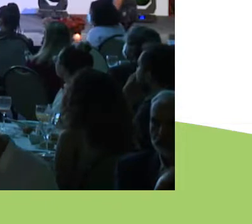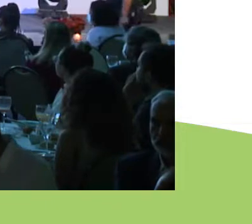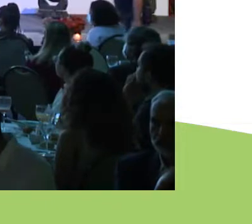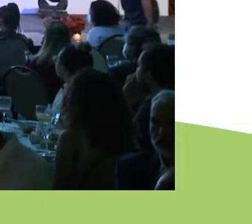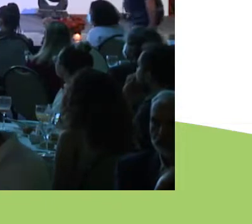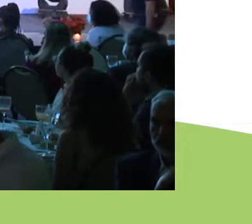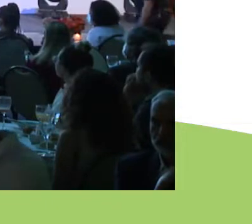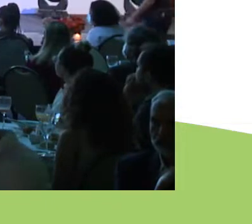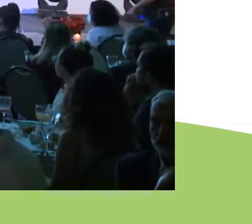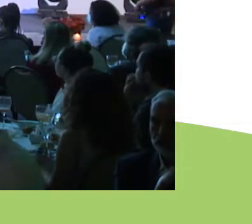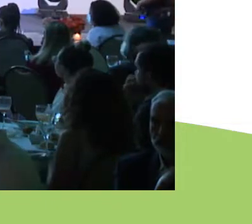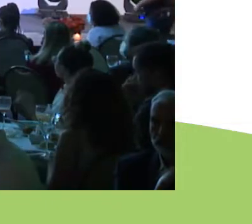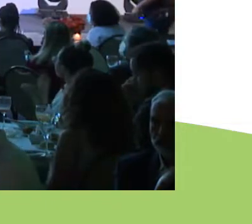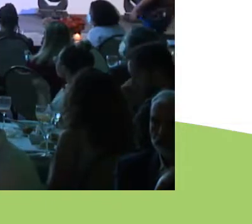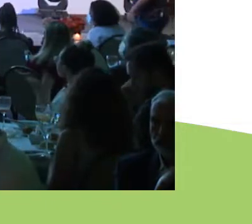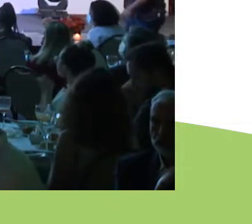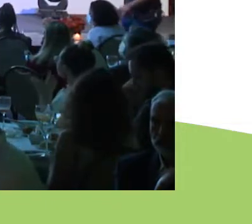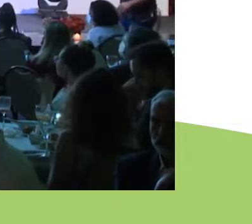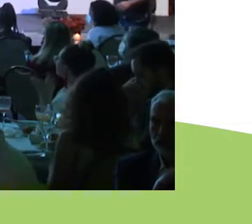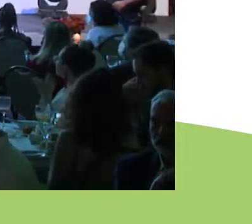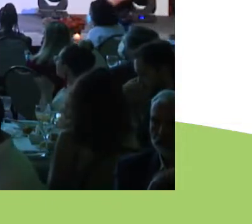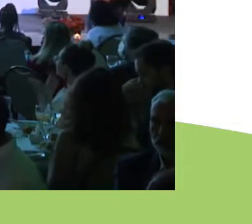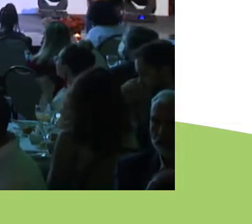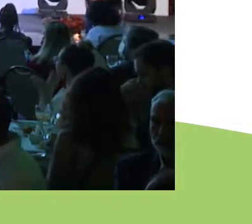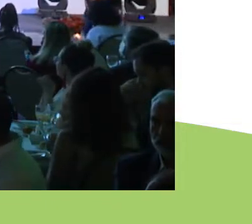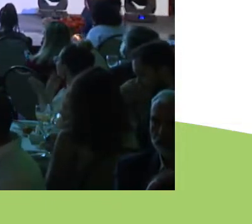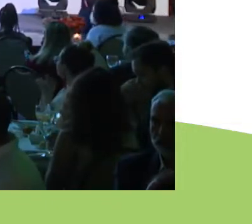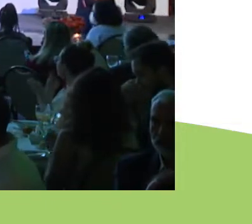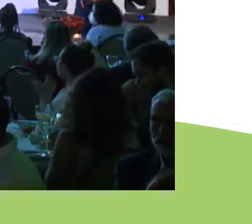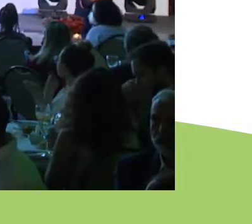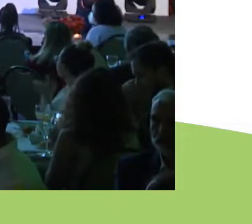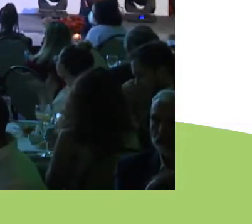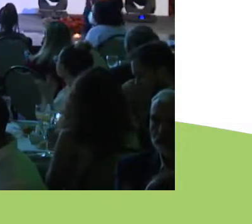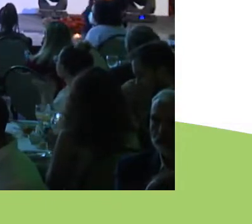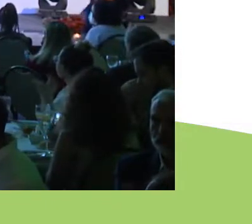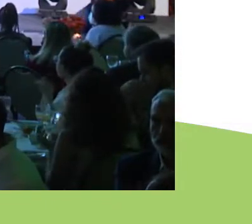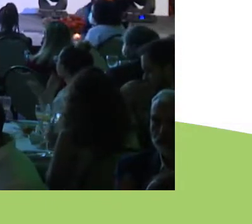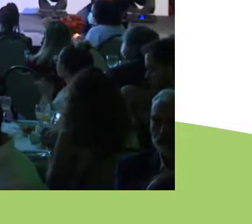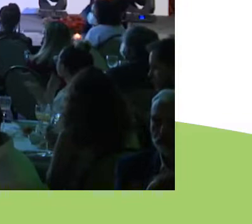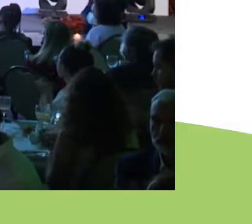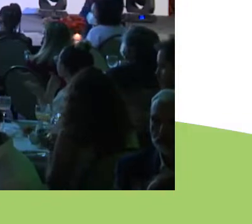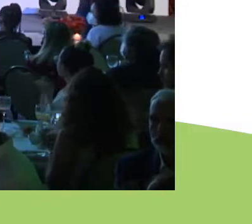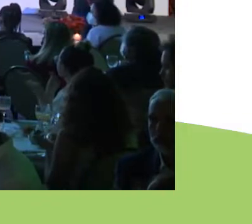Moraes Oliveira. Por favor.